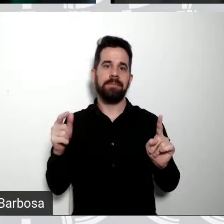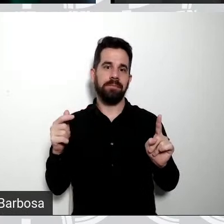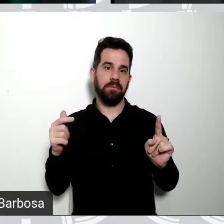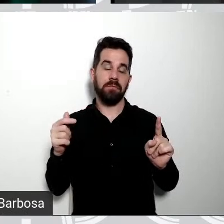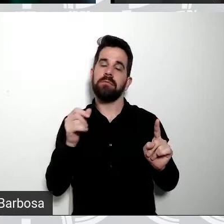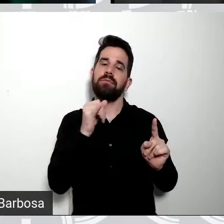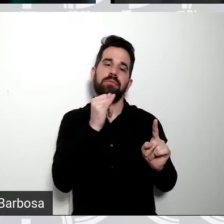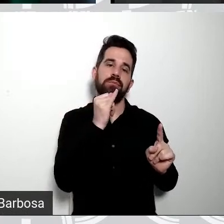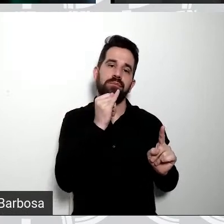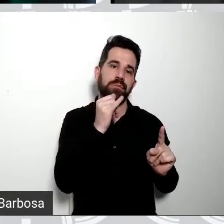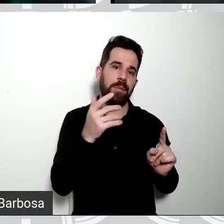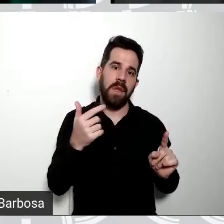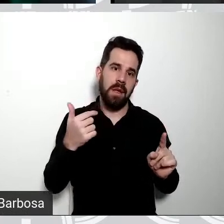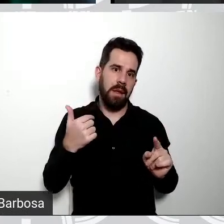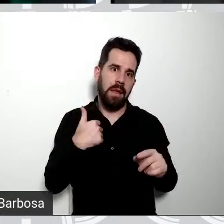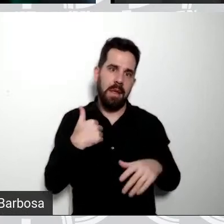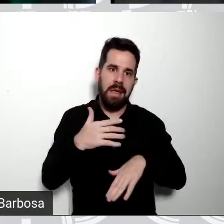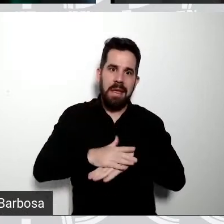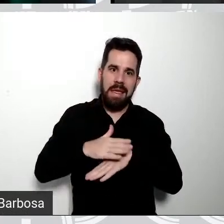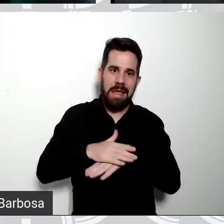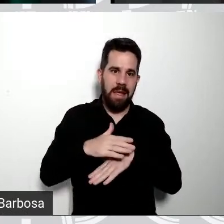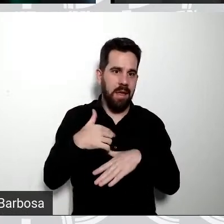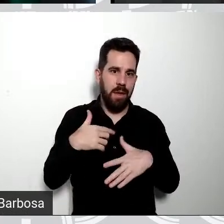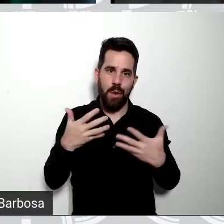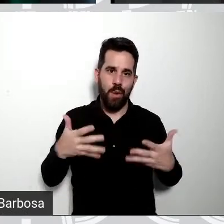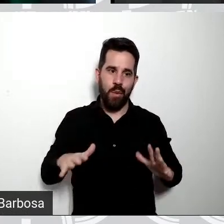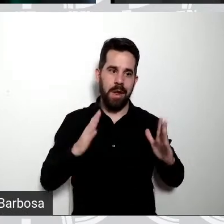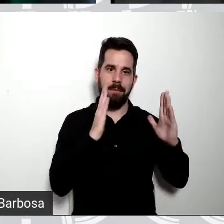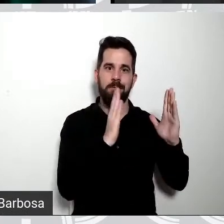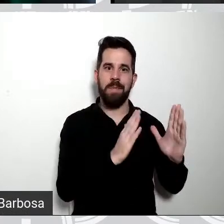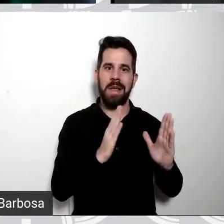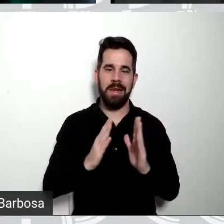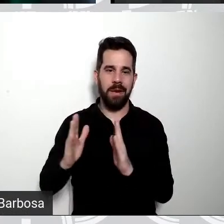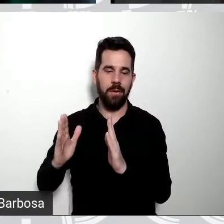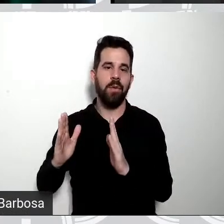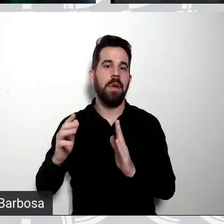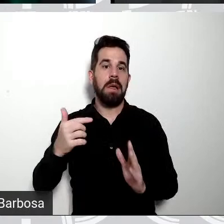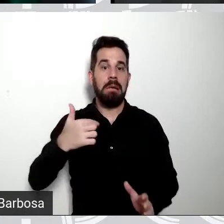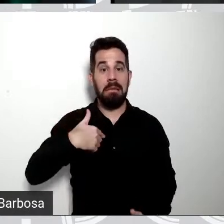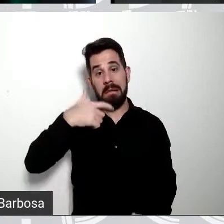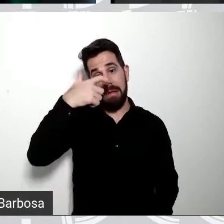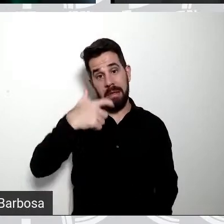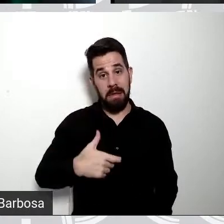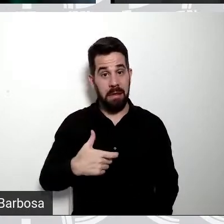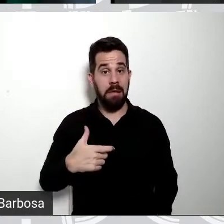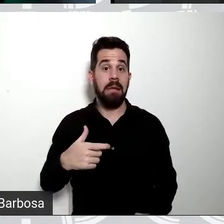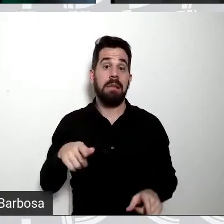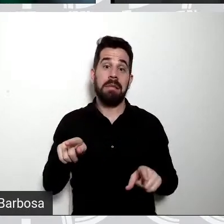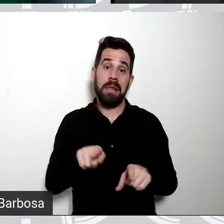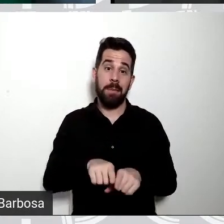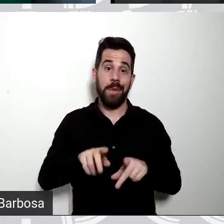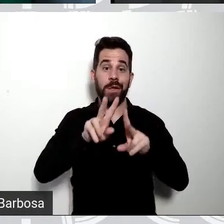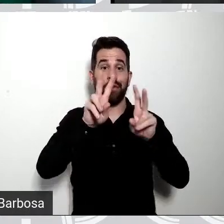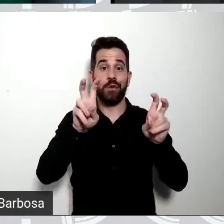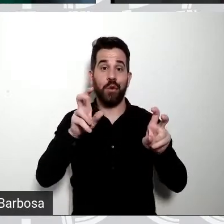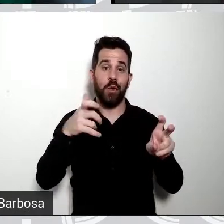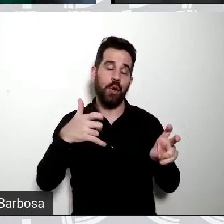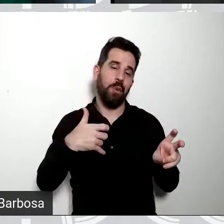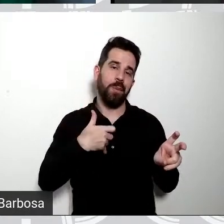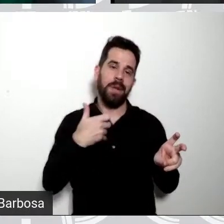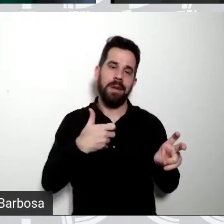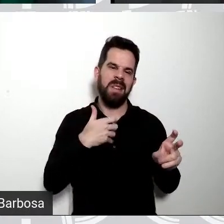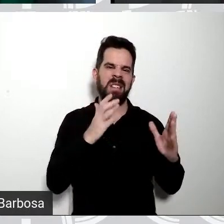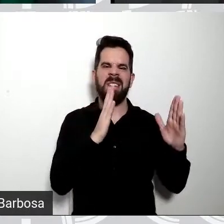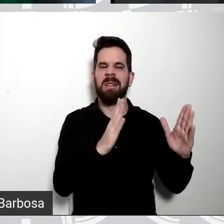que fugiria dessa periodização, né, e recuperando aqui, e também das idades, né, como